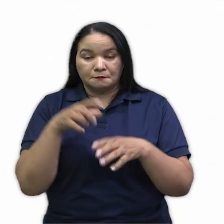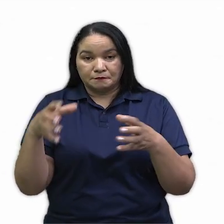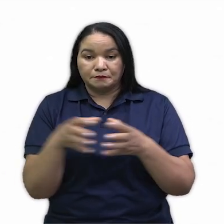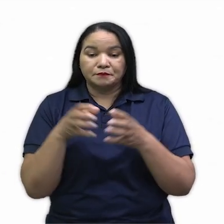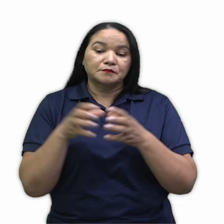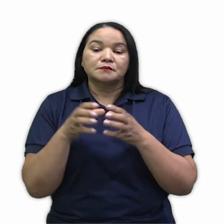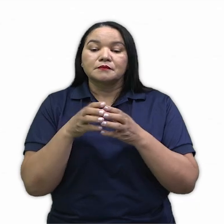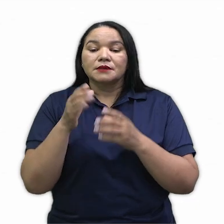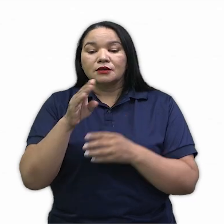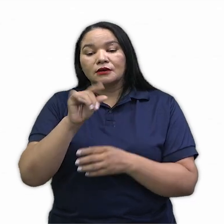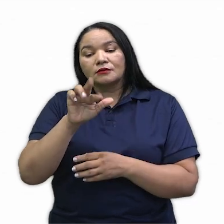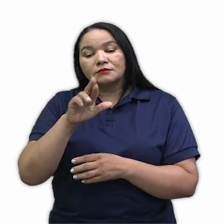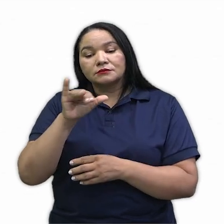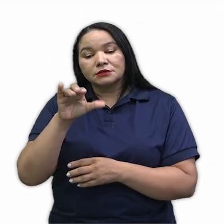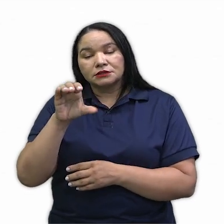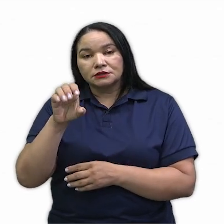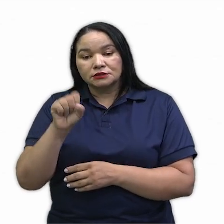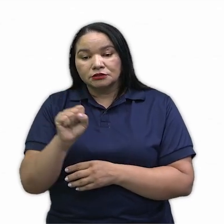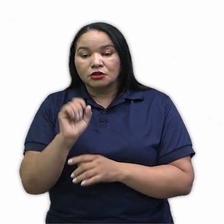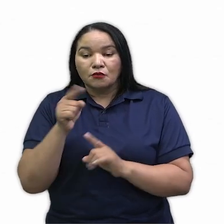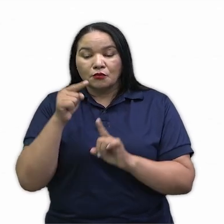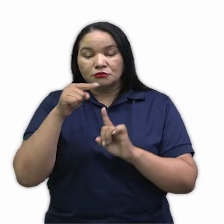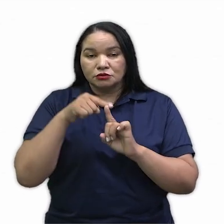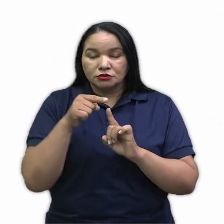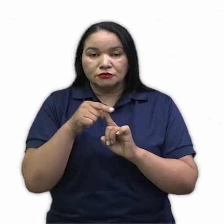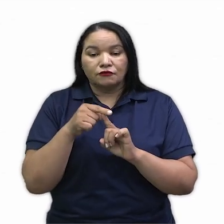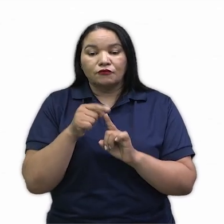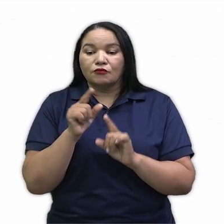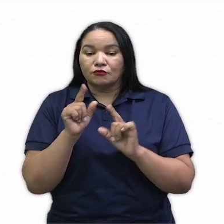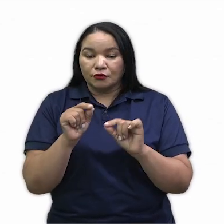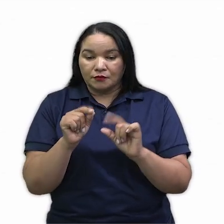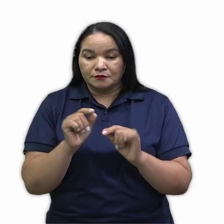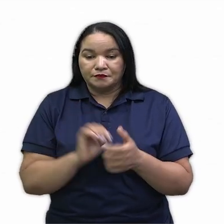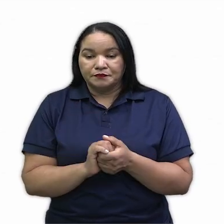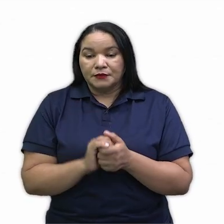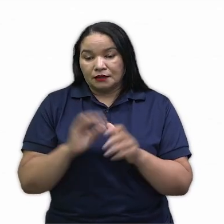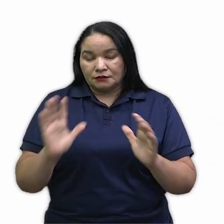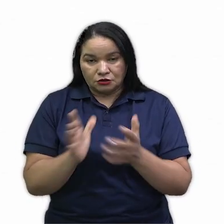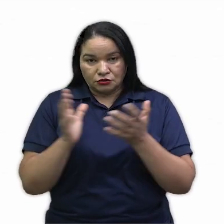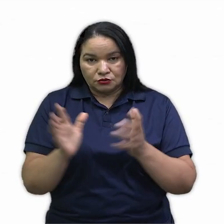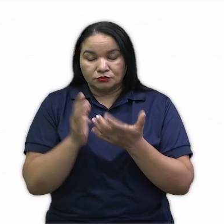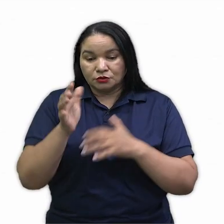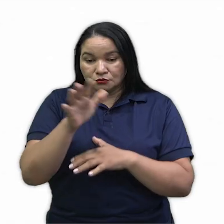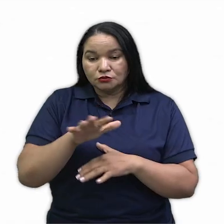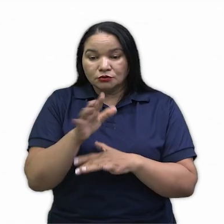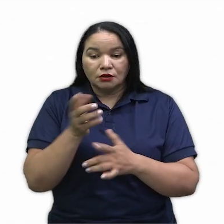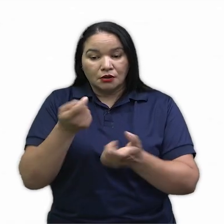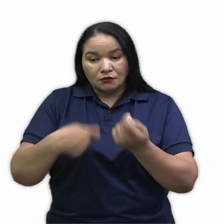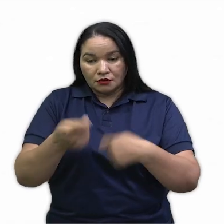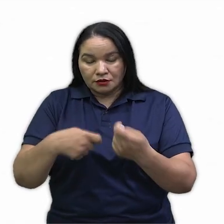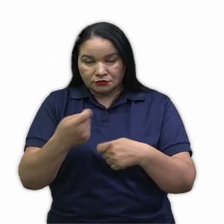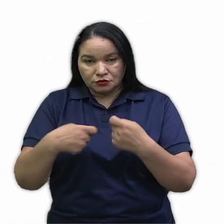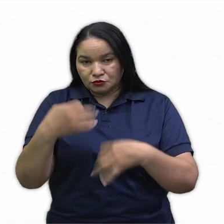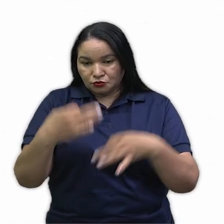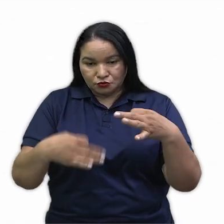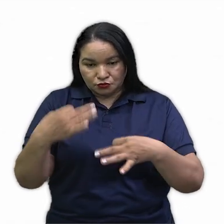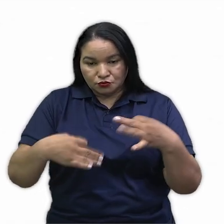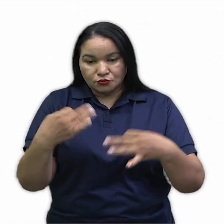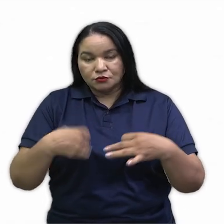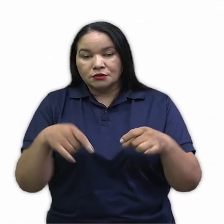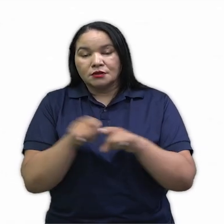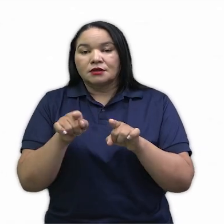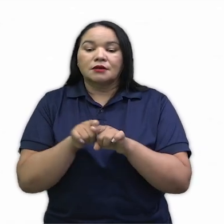tá? O BRICS, ele vai compartilhar com um objetivo comum, que vai ser o quê? O de promover um